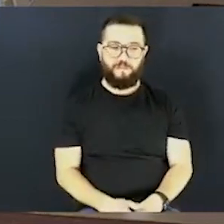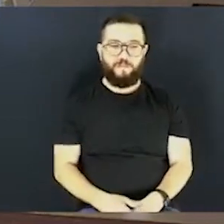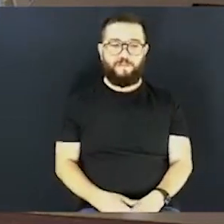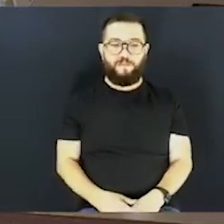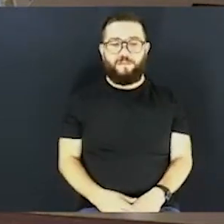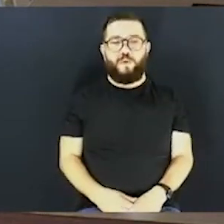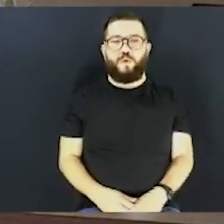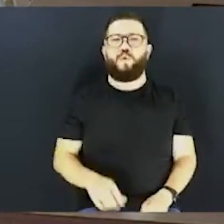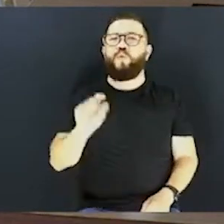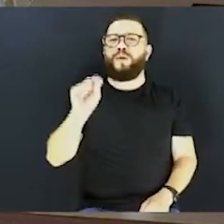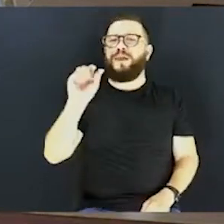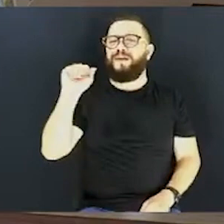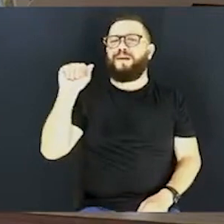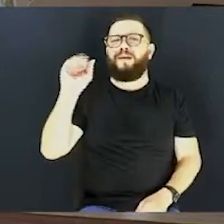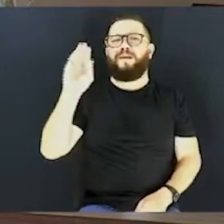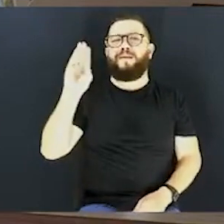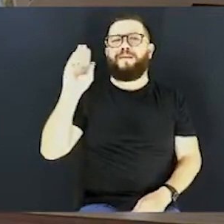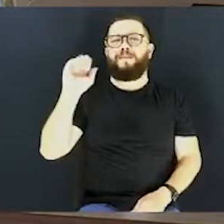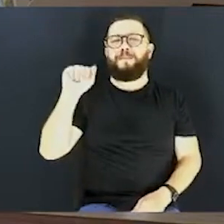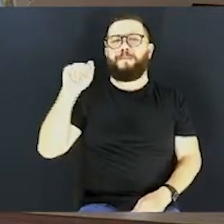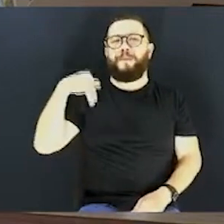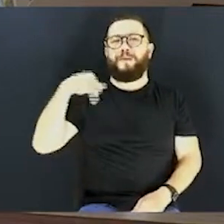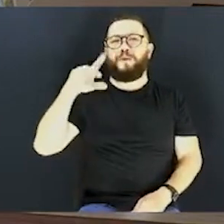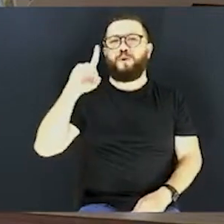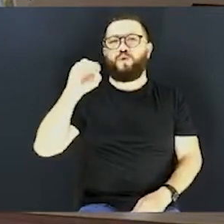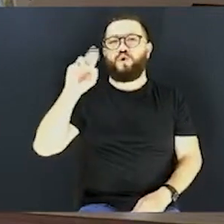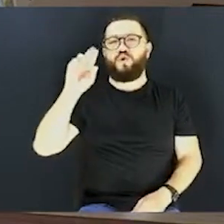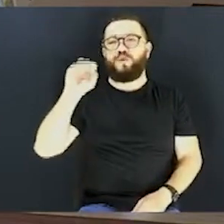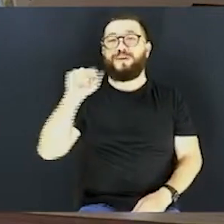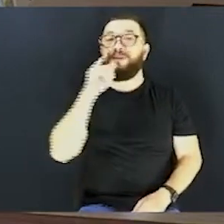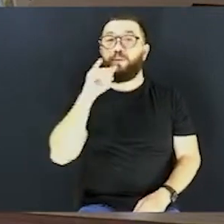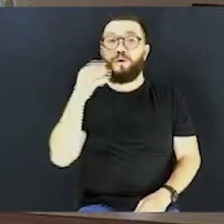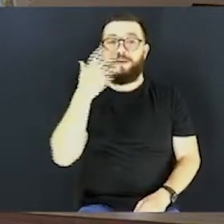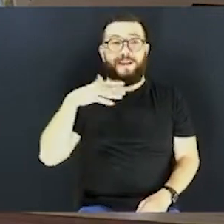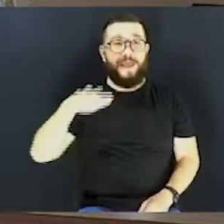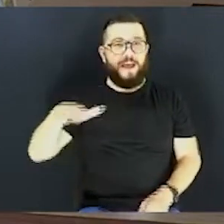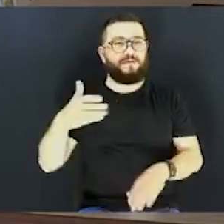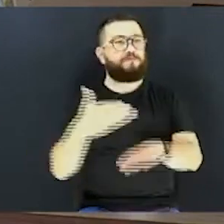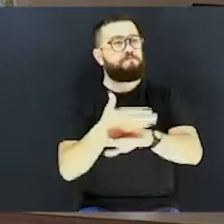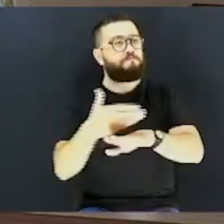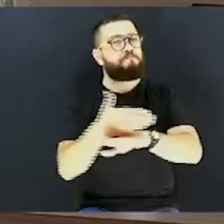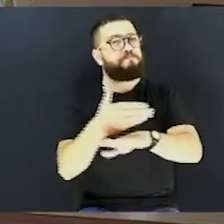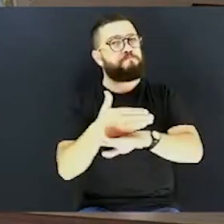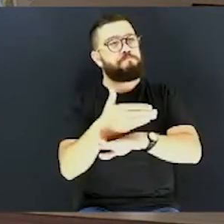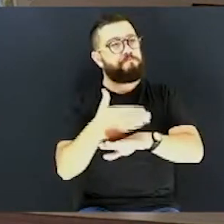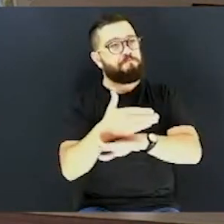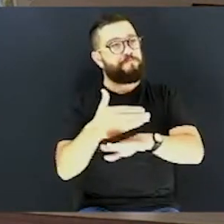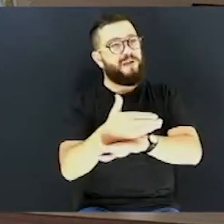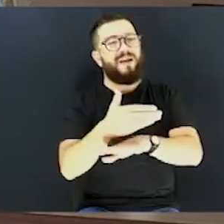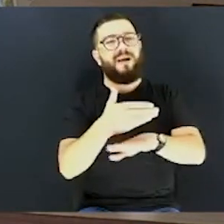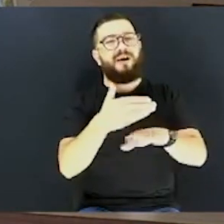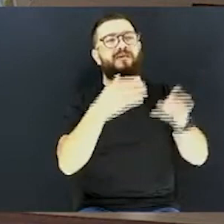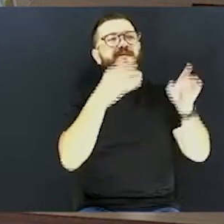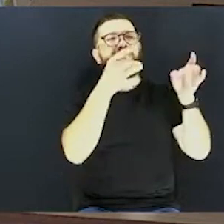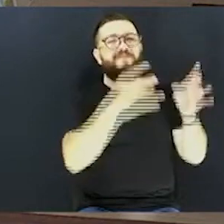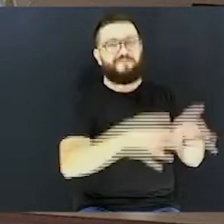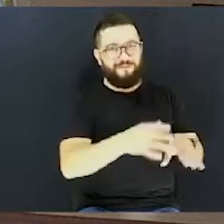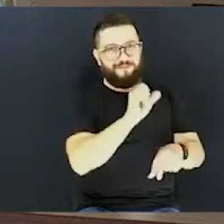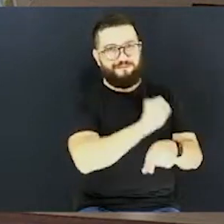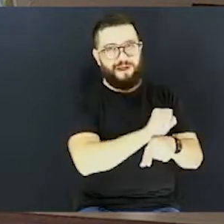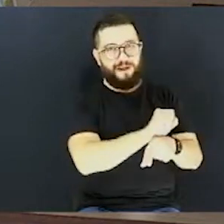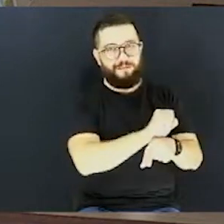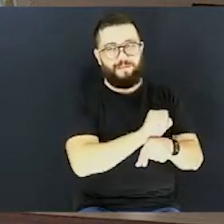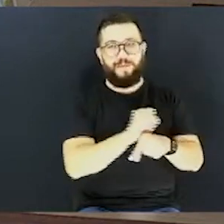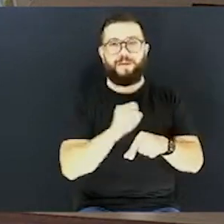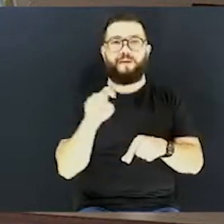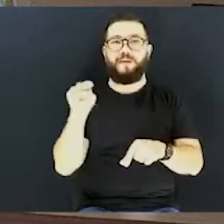é quando a criança para de frequentar a escola, mas no ano seguinte retorna para o sistema, e a evasão é quando a criança deixa de frequentar a escola e ela não volta